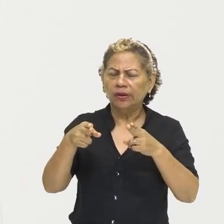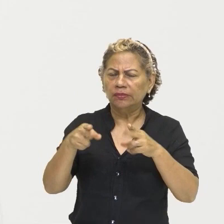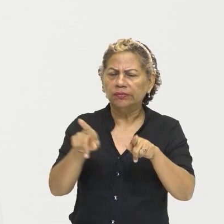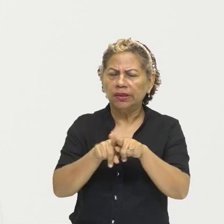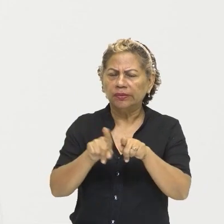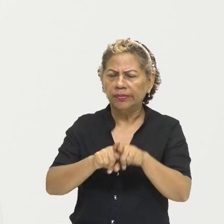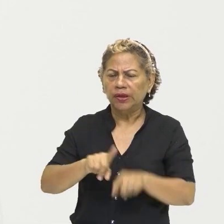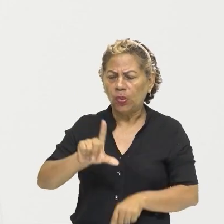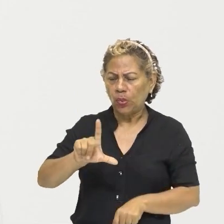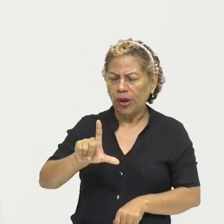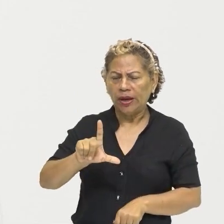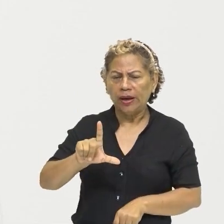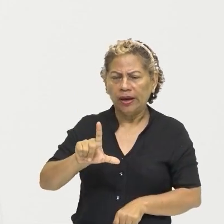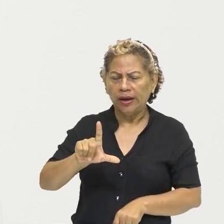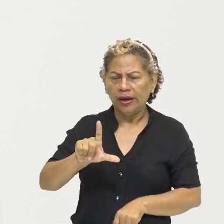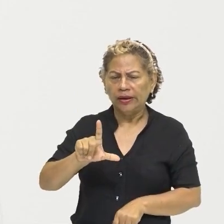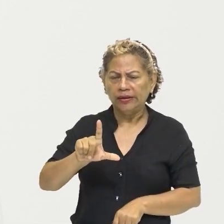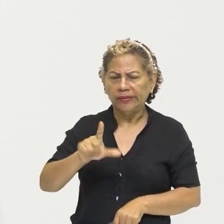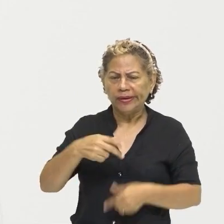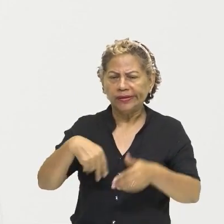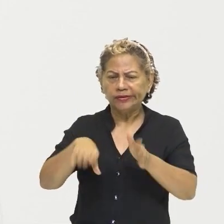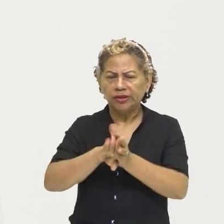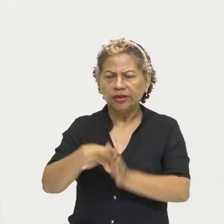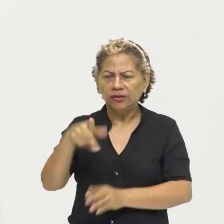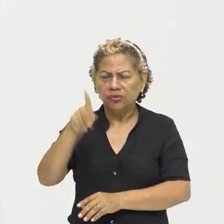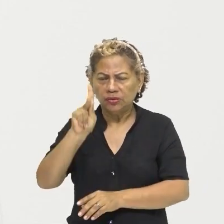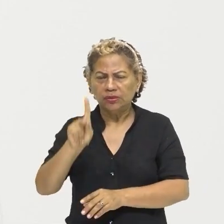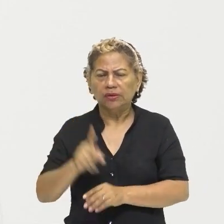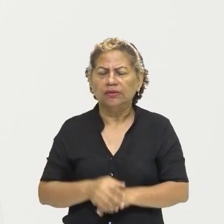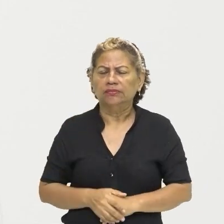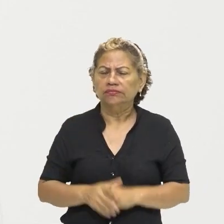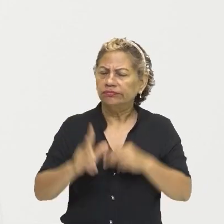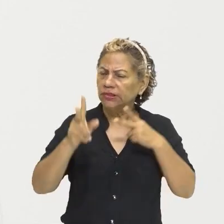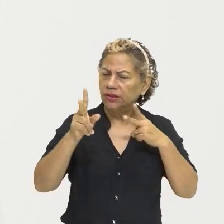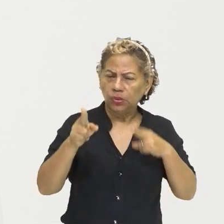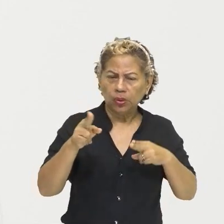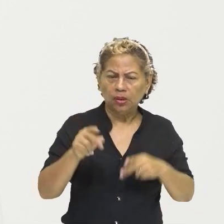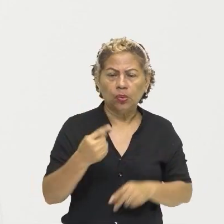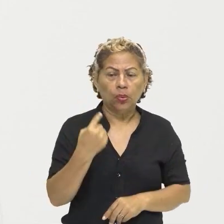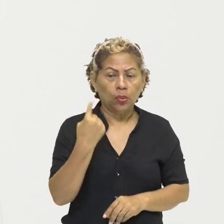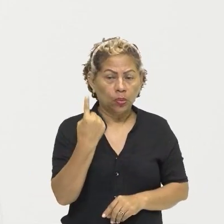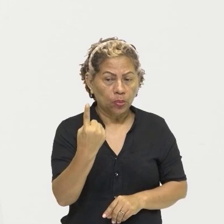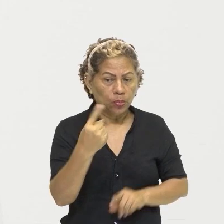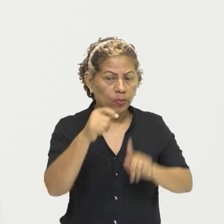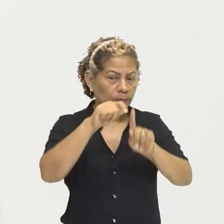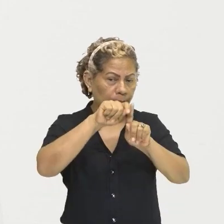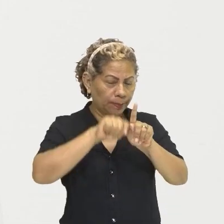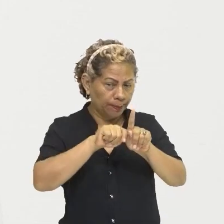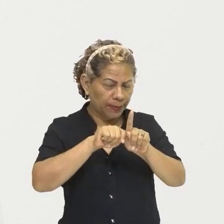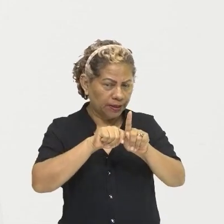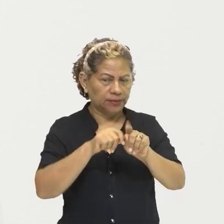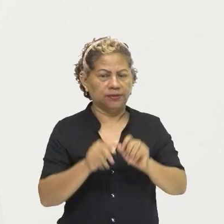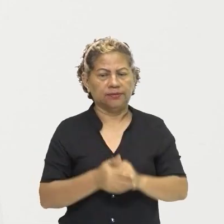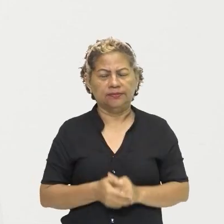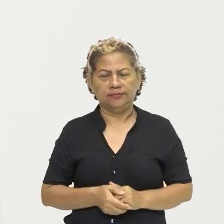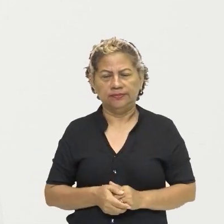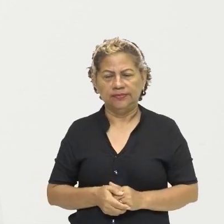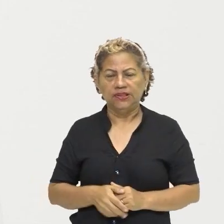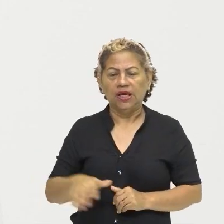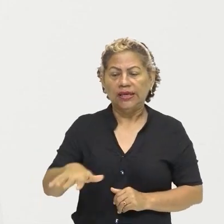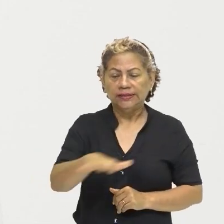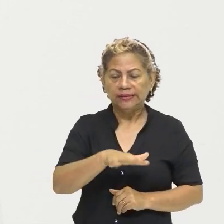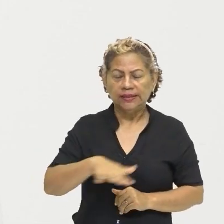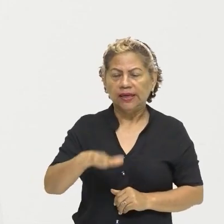mês. Então, foi o mesmo intervalo de tempo desse deslocamento e as áreas devem